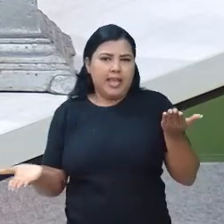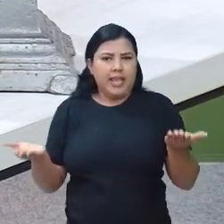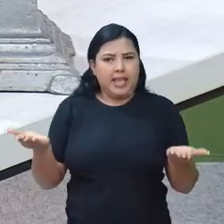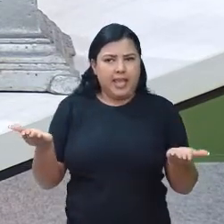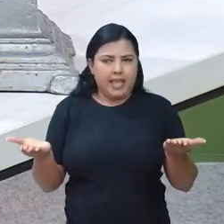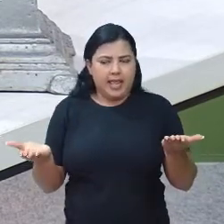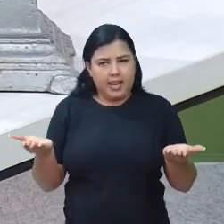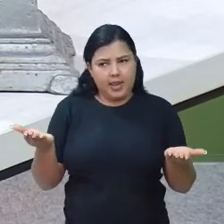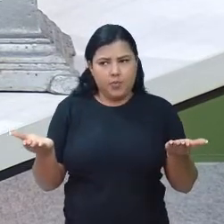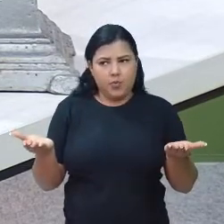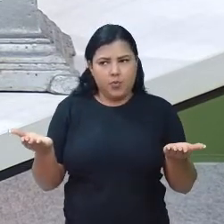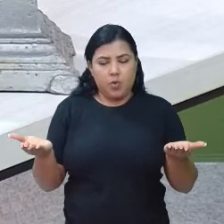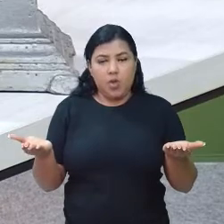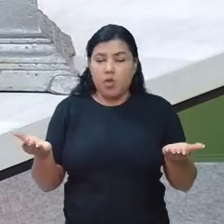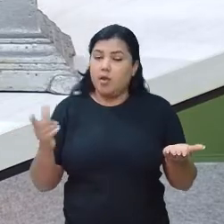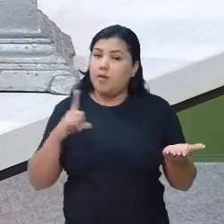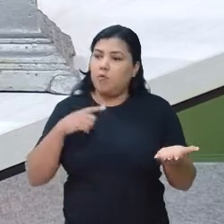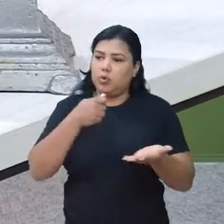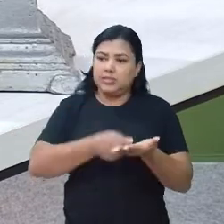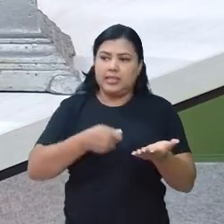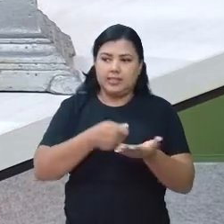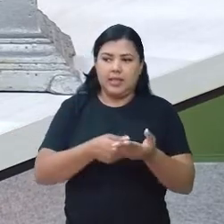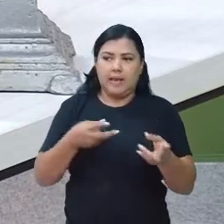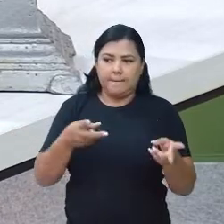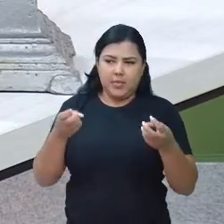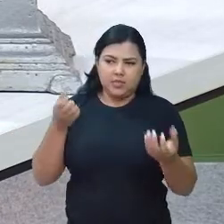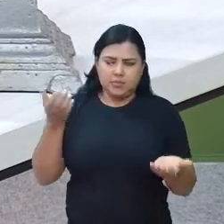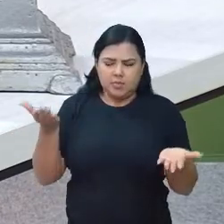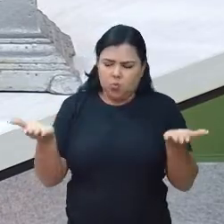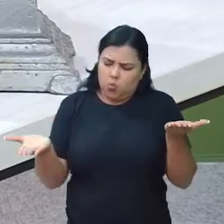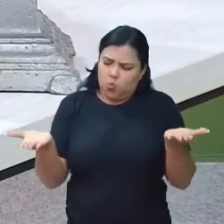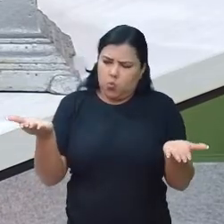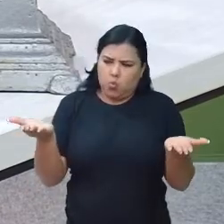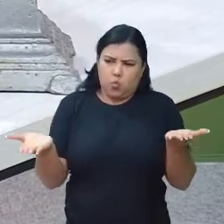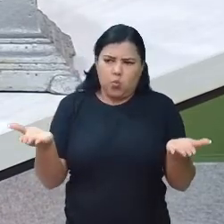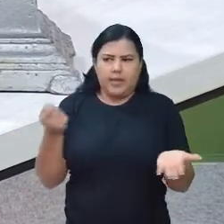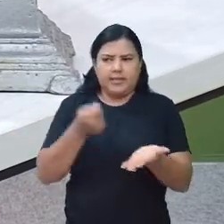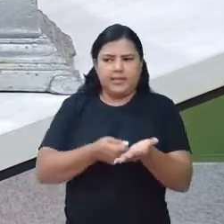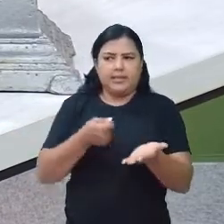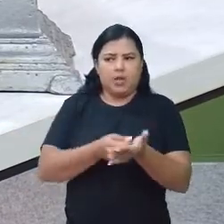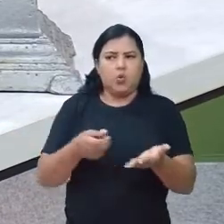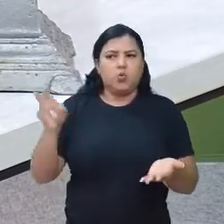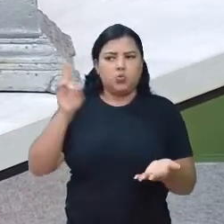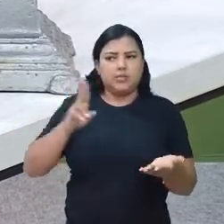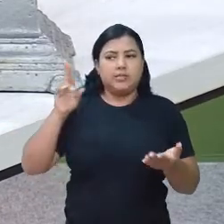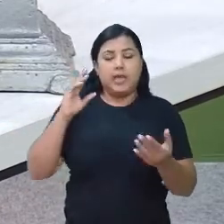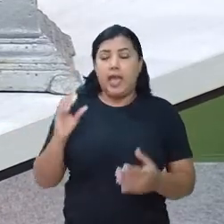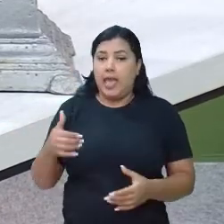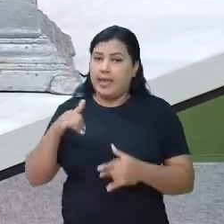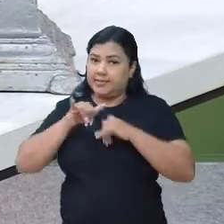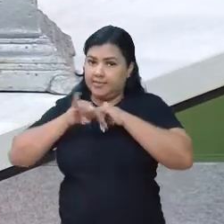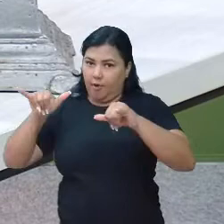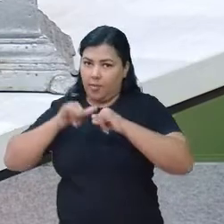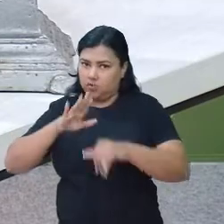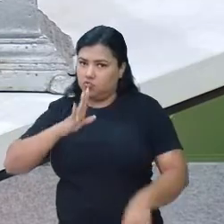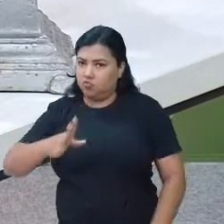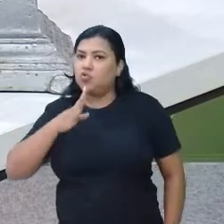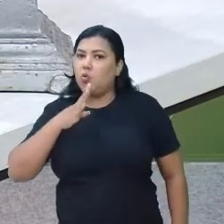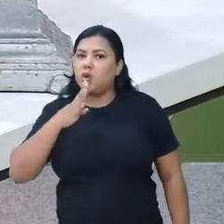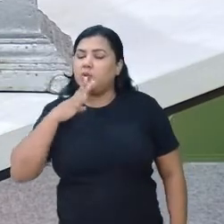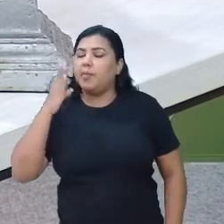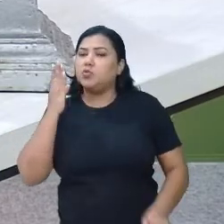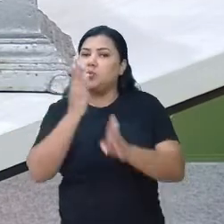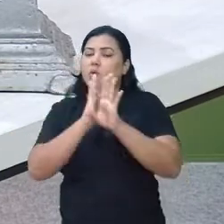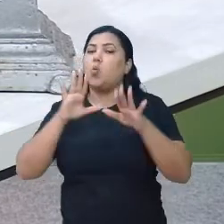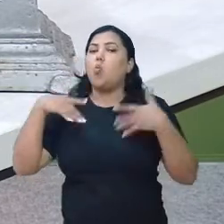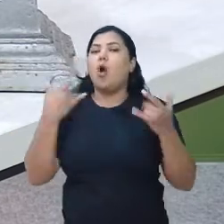eu simplesmente vou tentar analisar esse equilíbrio e tentar utilizar essa informação conhecida para